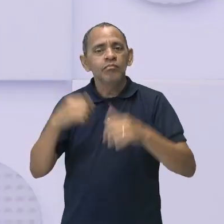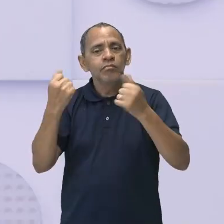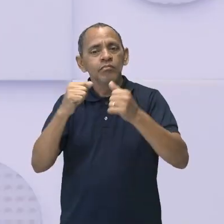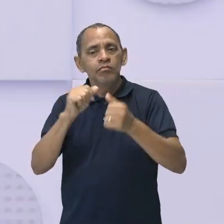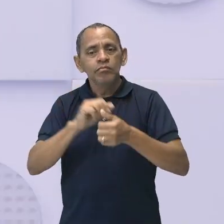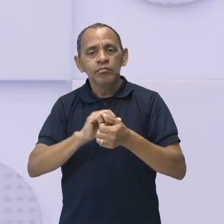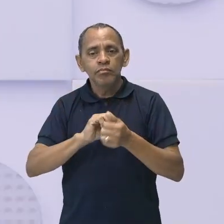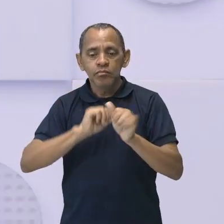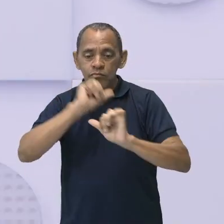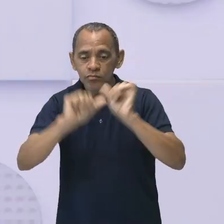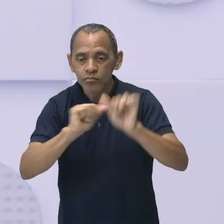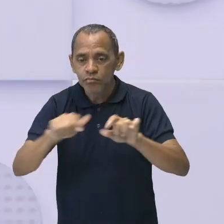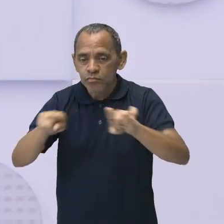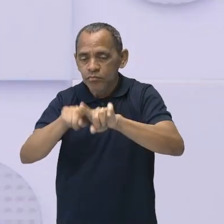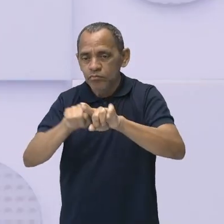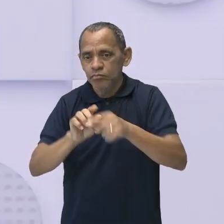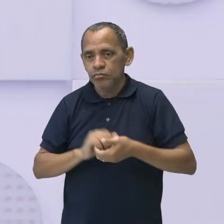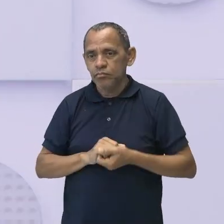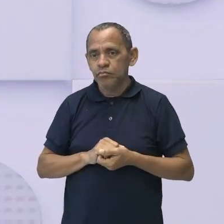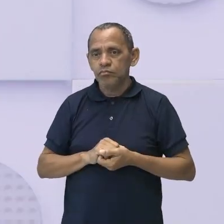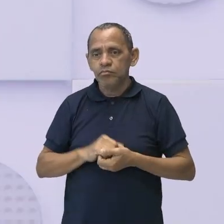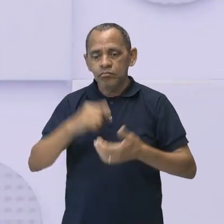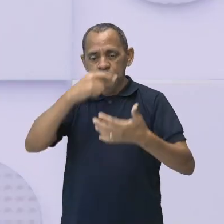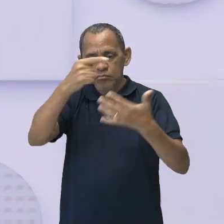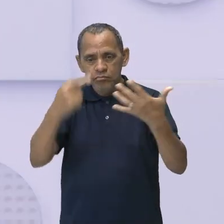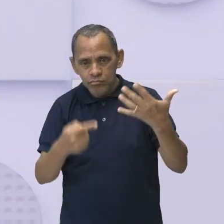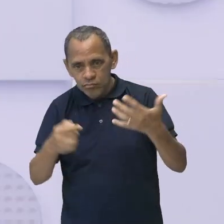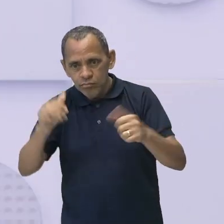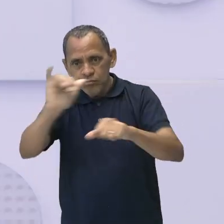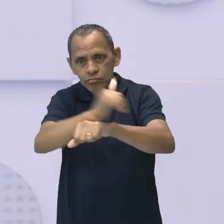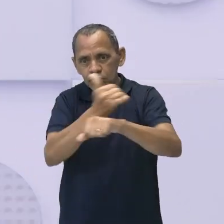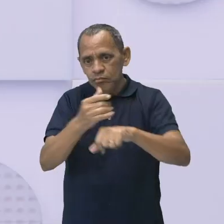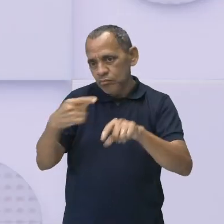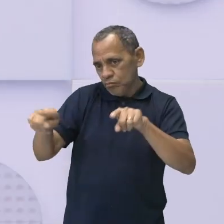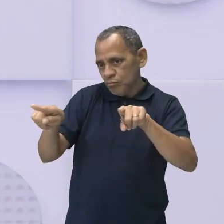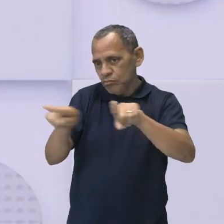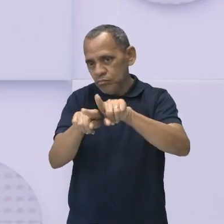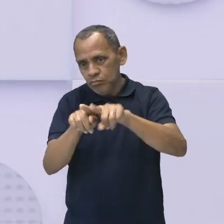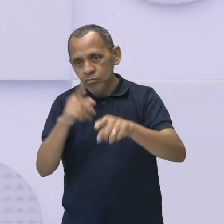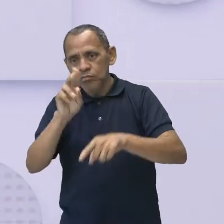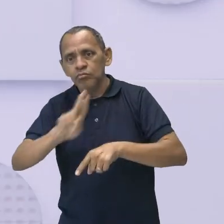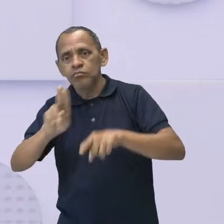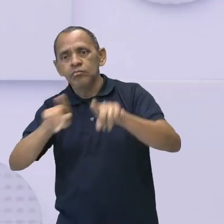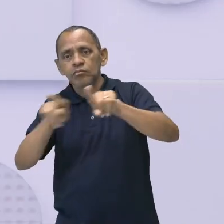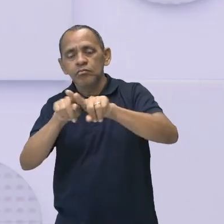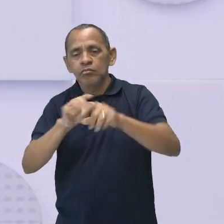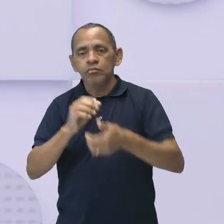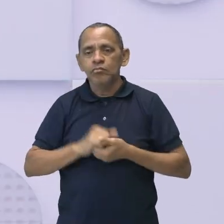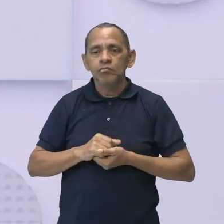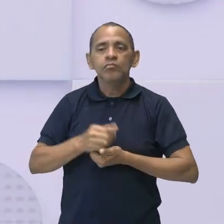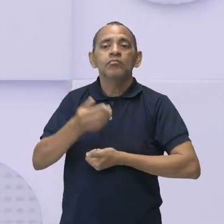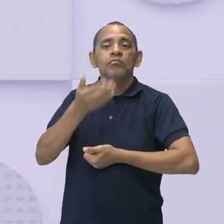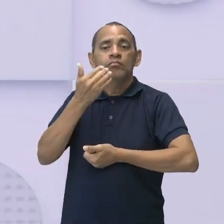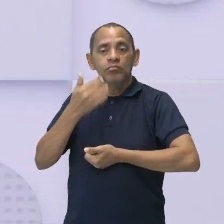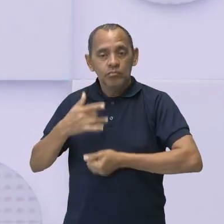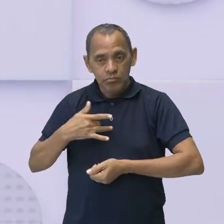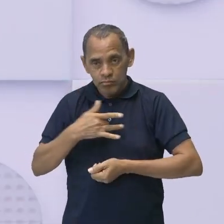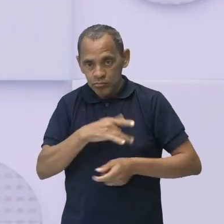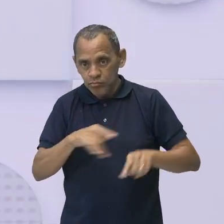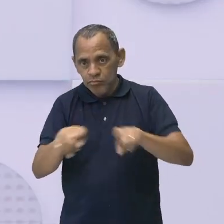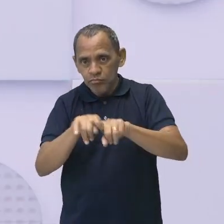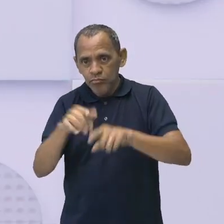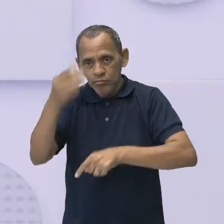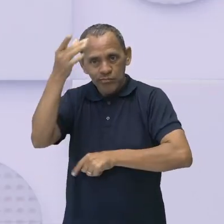tratamento de doenças mentais de forma ética, combatendo também a dimensão do estigma e também, ao mesmo